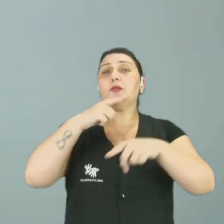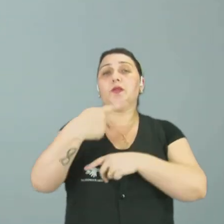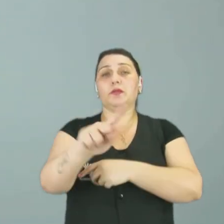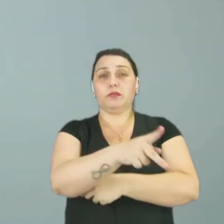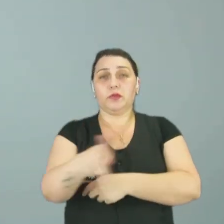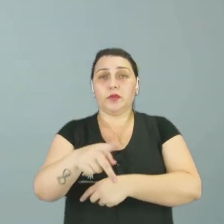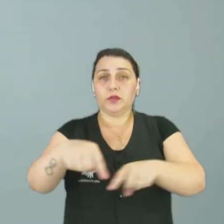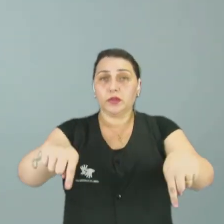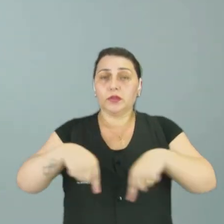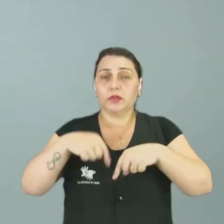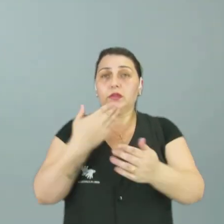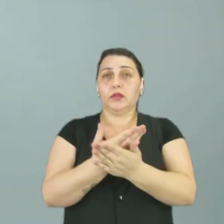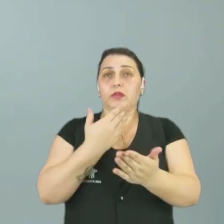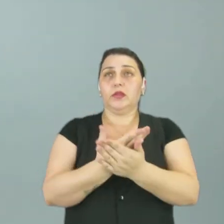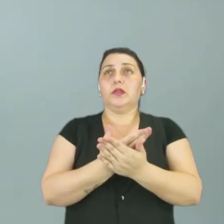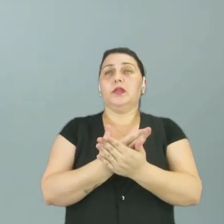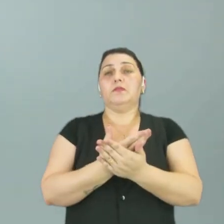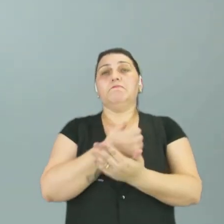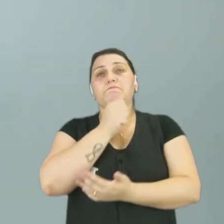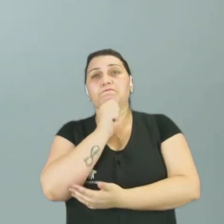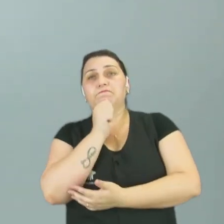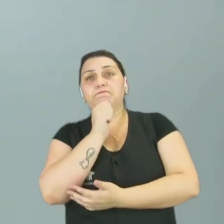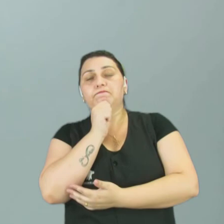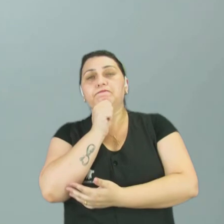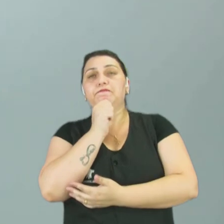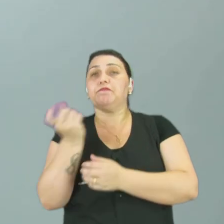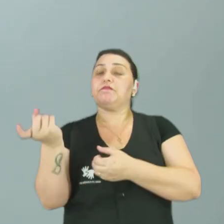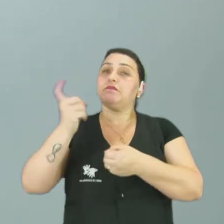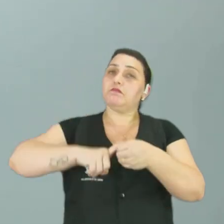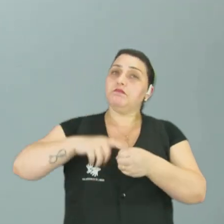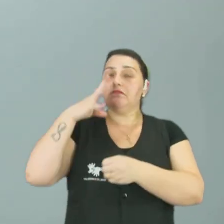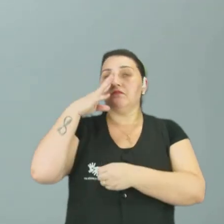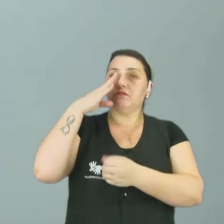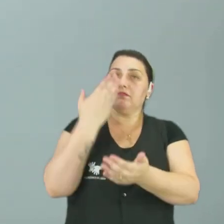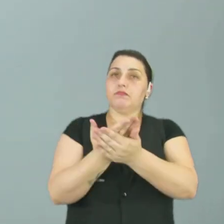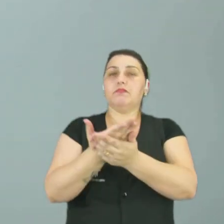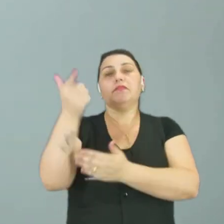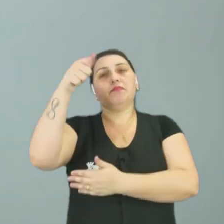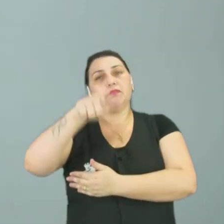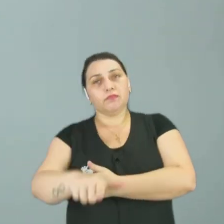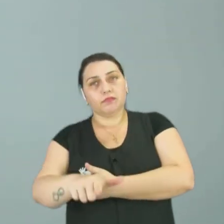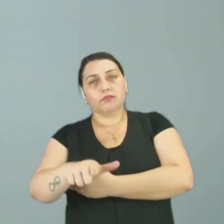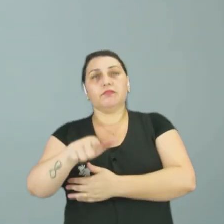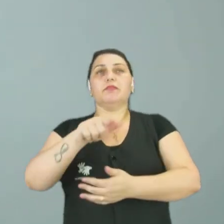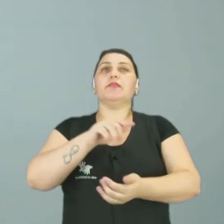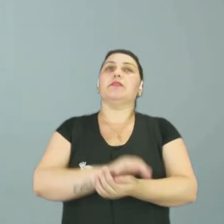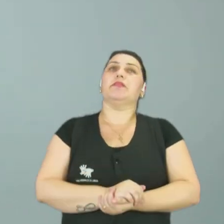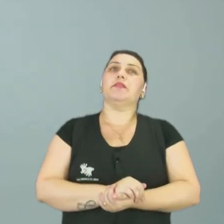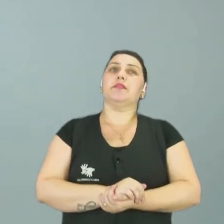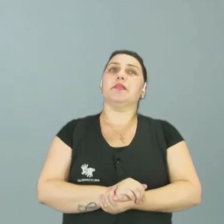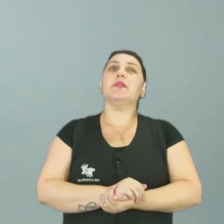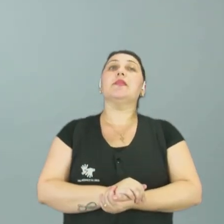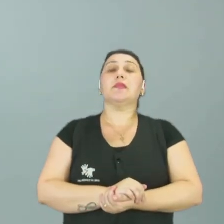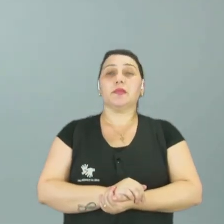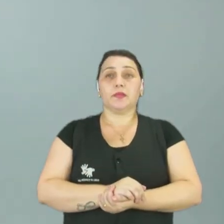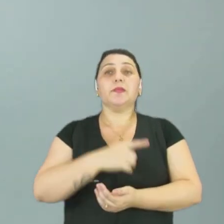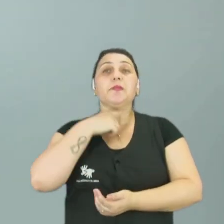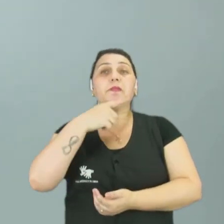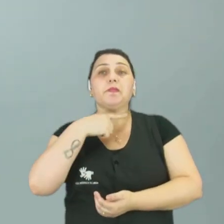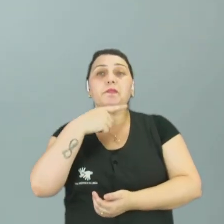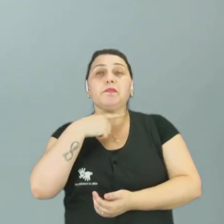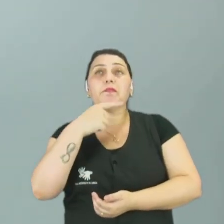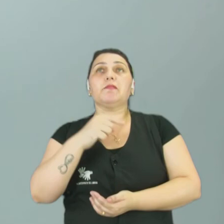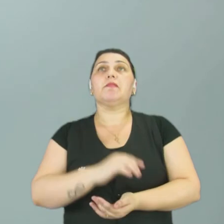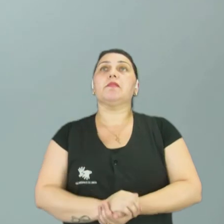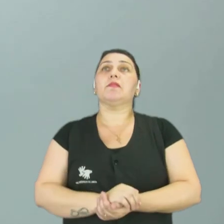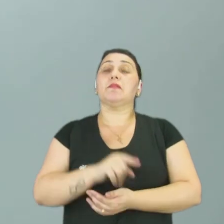a dúvida com o seu professor ou ainda é volta essa aula mais uma vez assista mais uma vez para tirar suas dúvidas